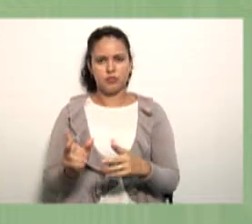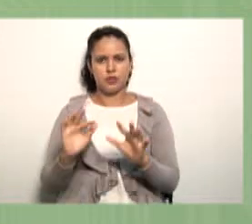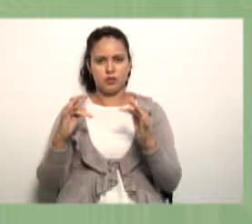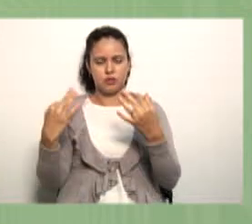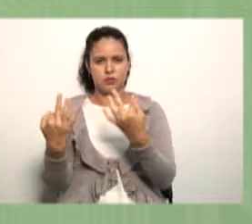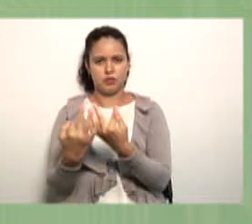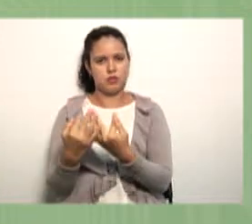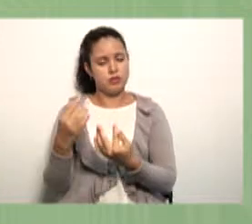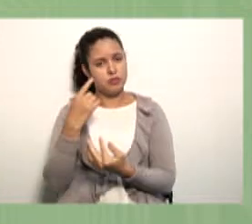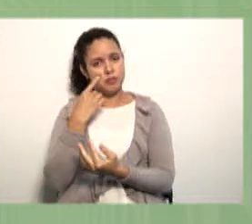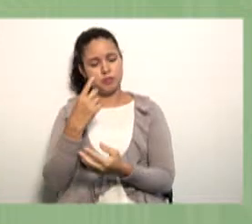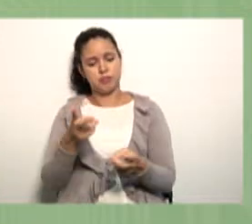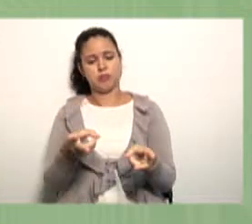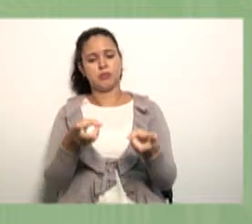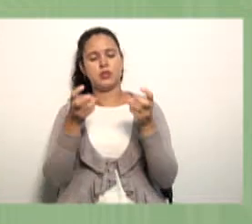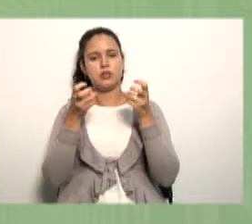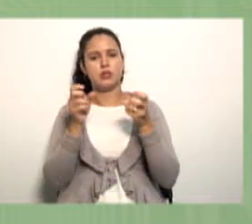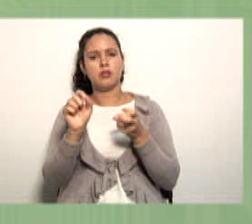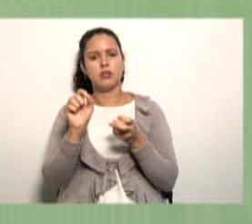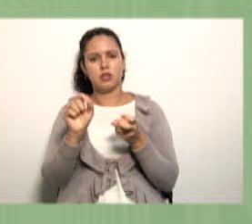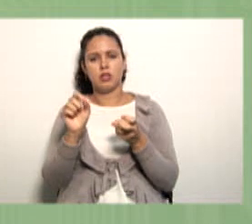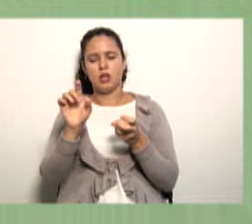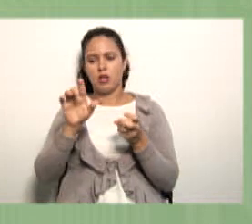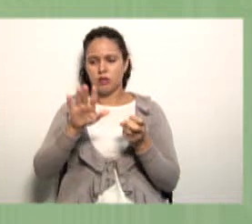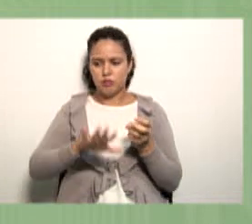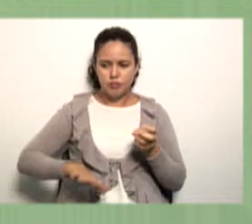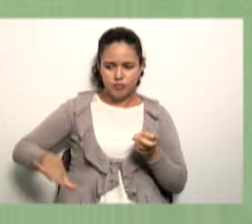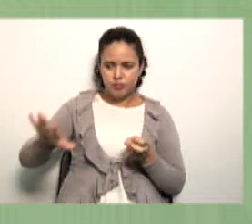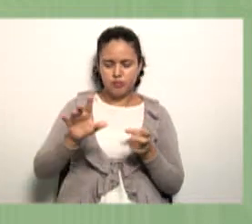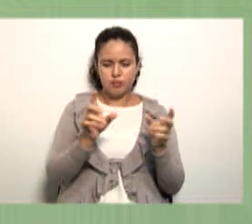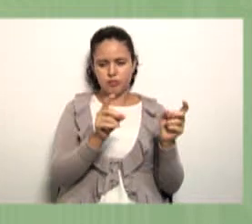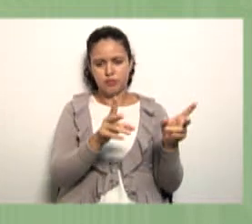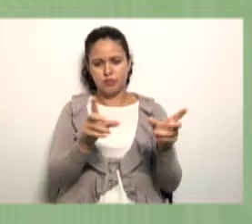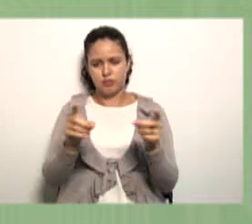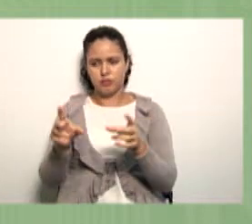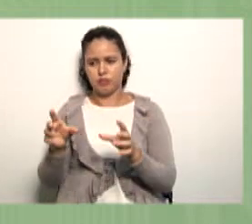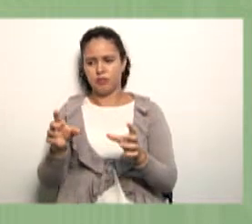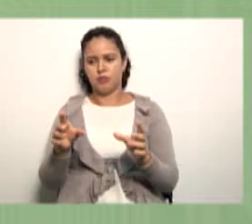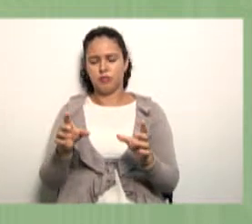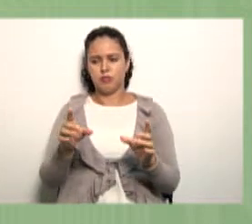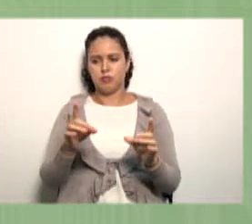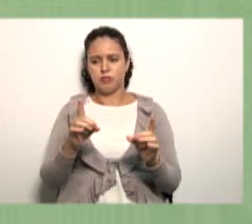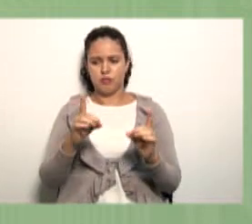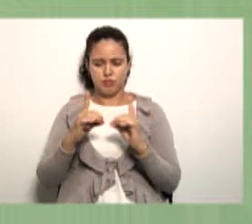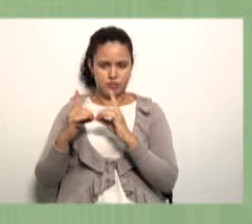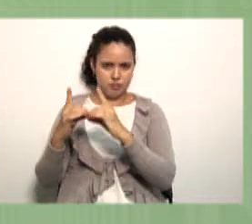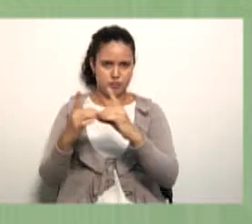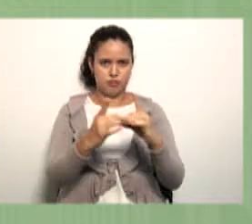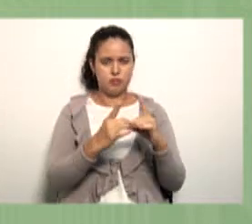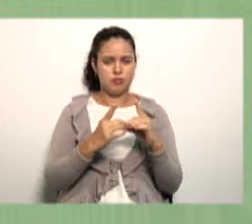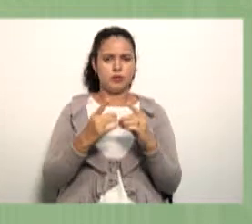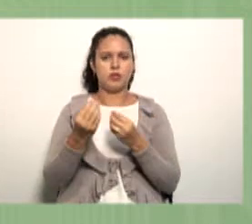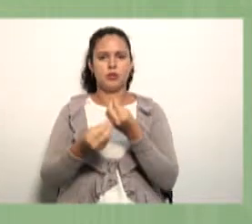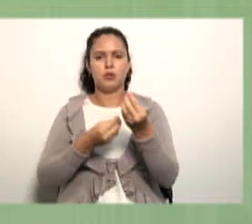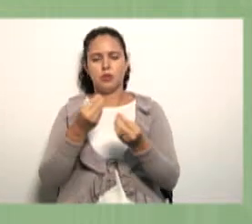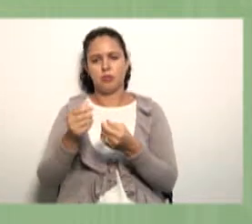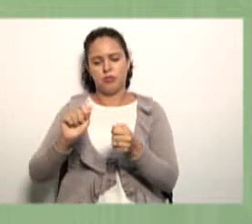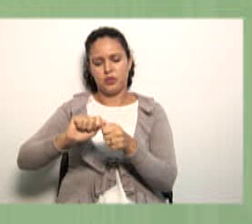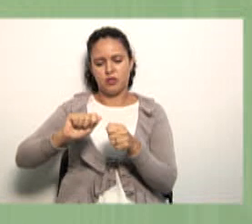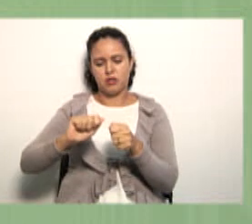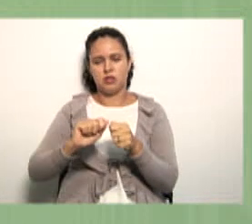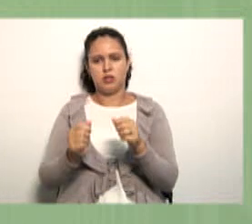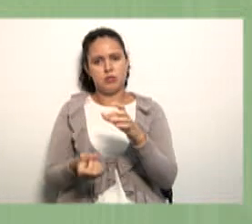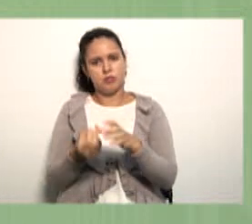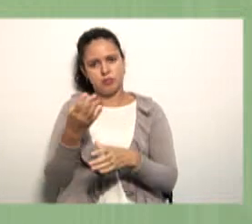gente vai ver um mercado dinâmico onde vai ser decidido o que e quanto produzir, como vai ser produzido,